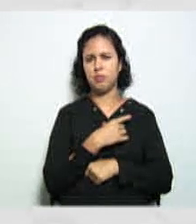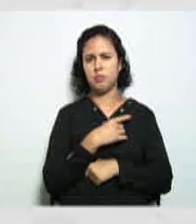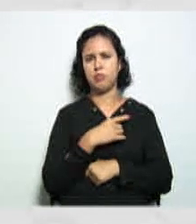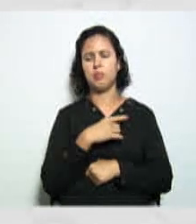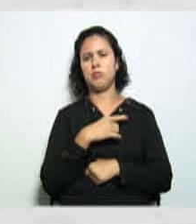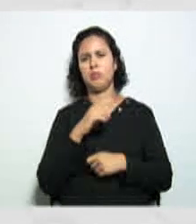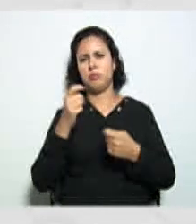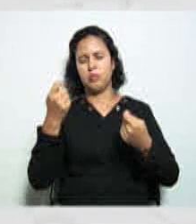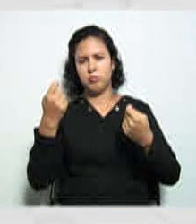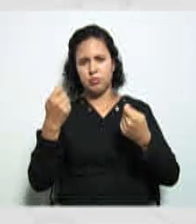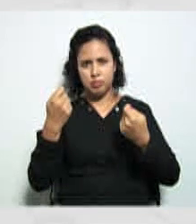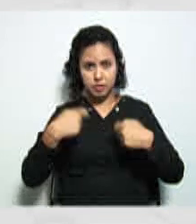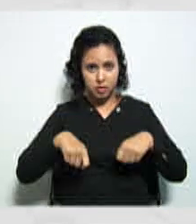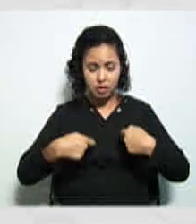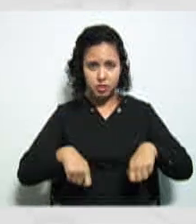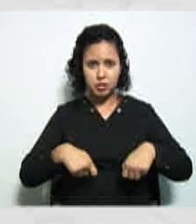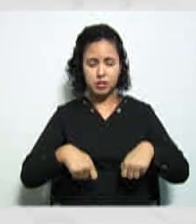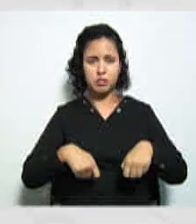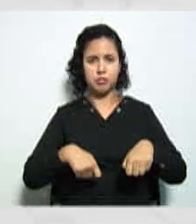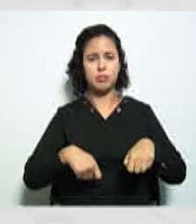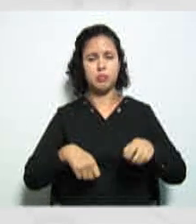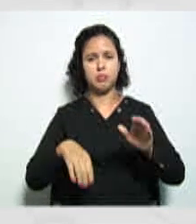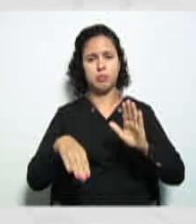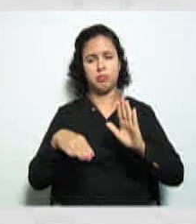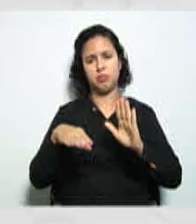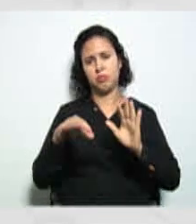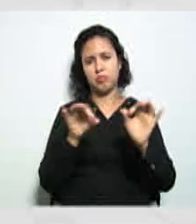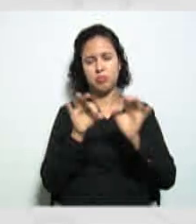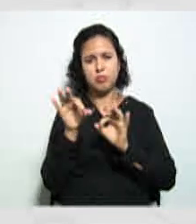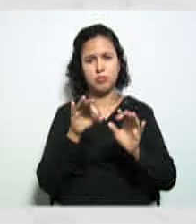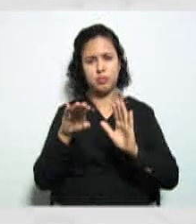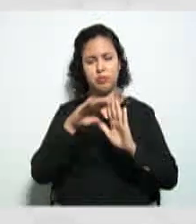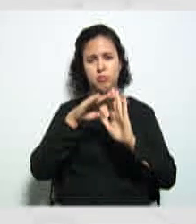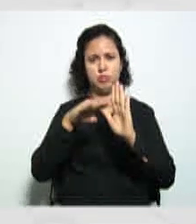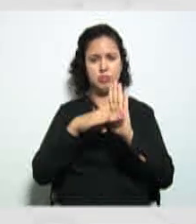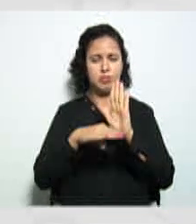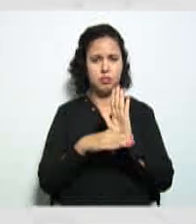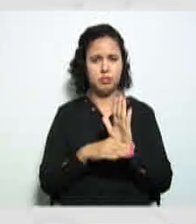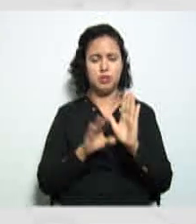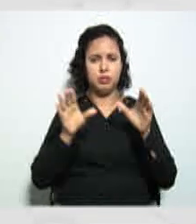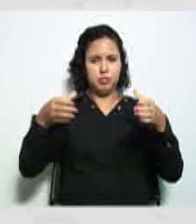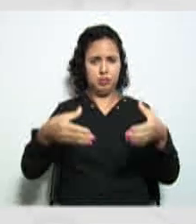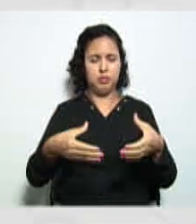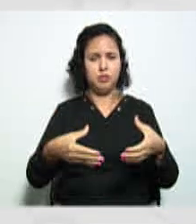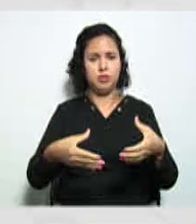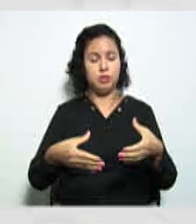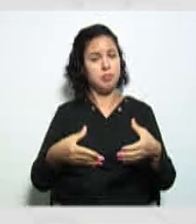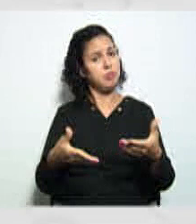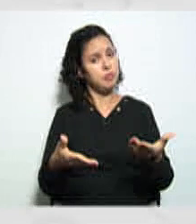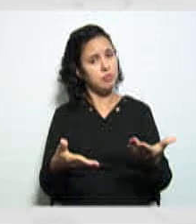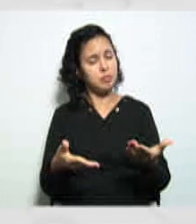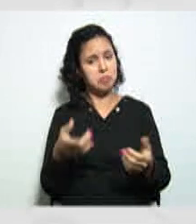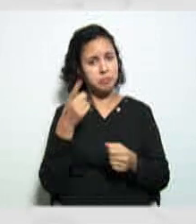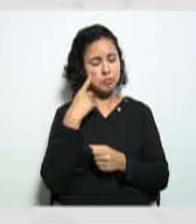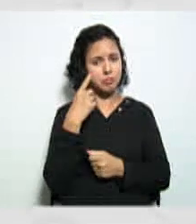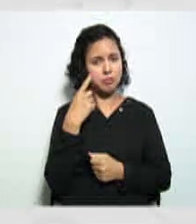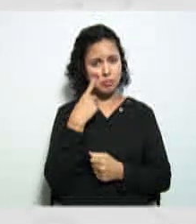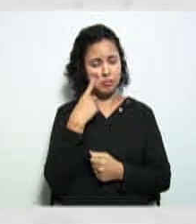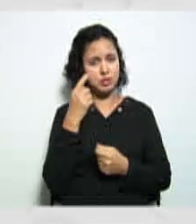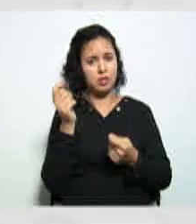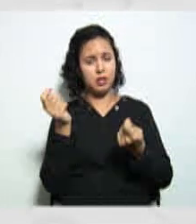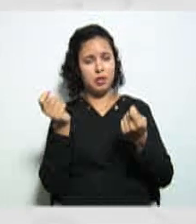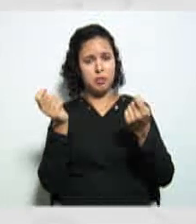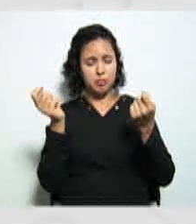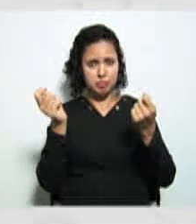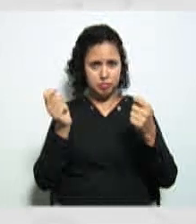que atender aos padrões de formatação específicos. Será que tem que atender, professora? Será? Eu não sei se tem que atender.